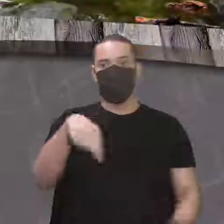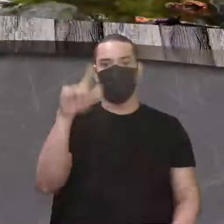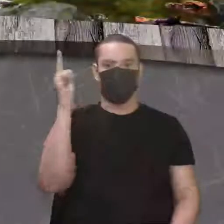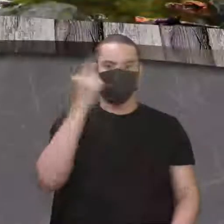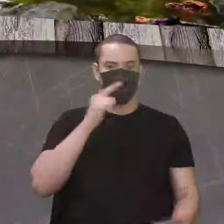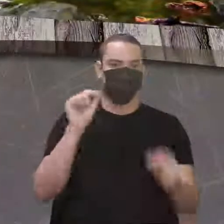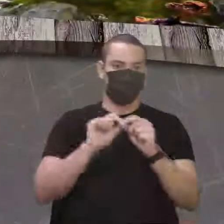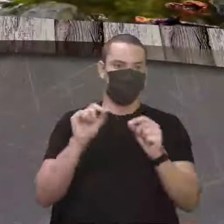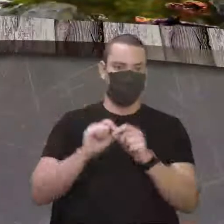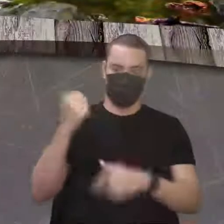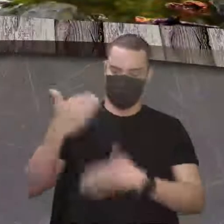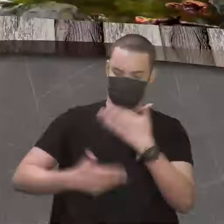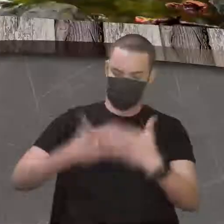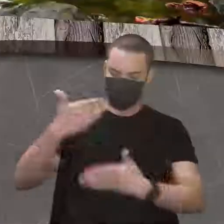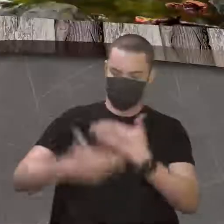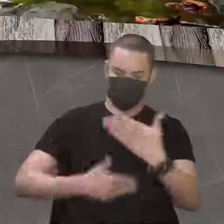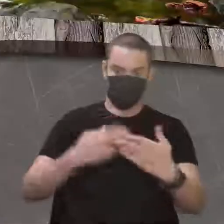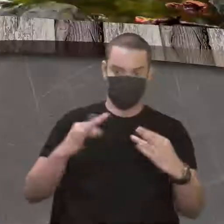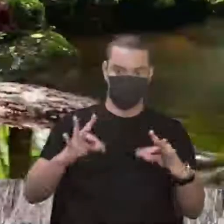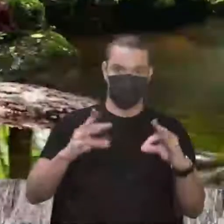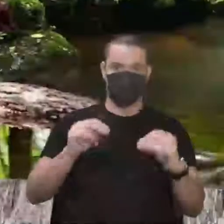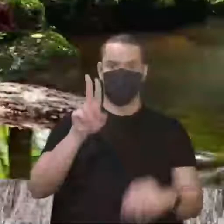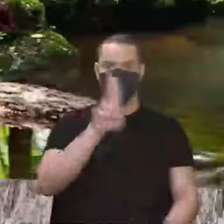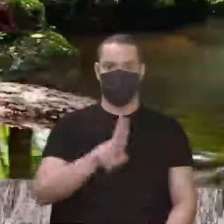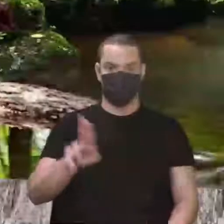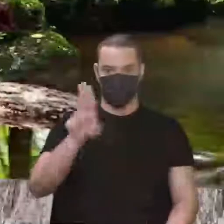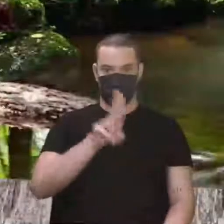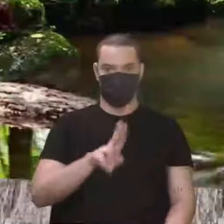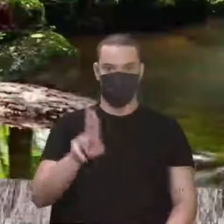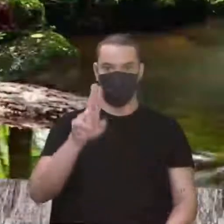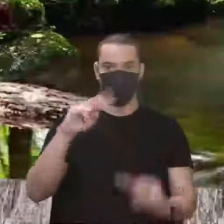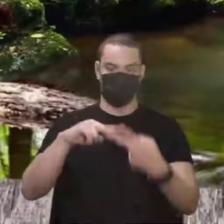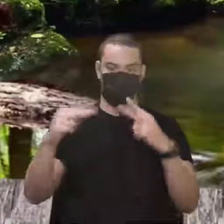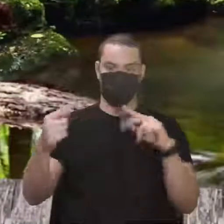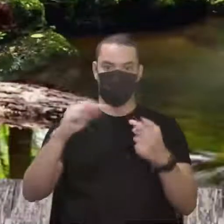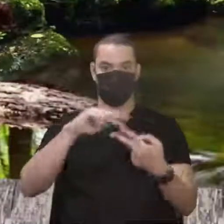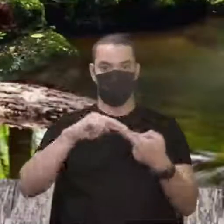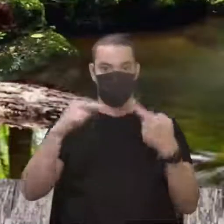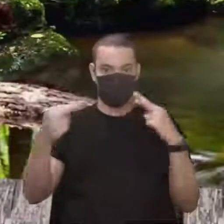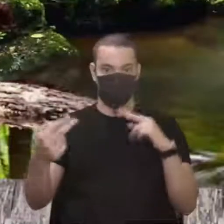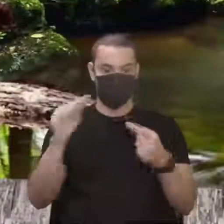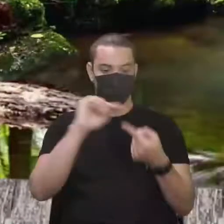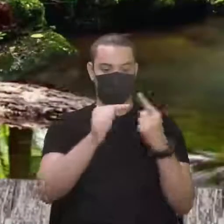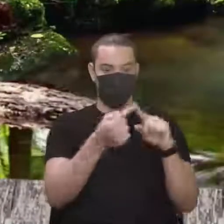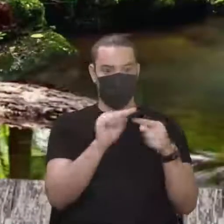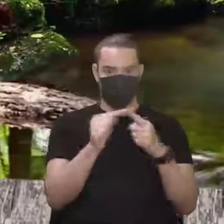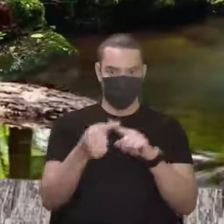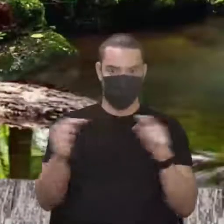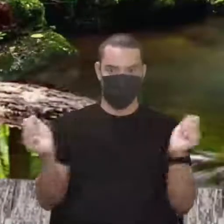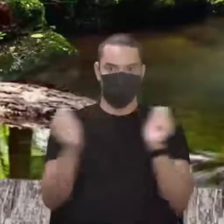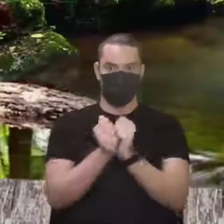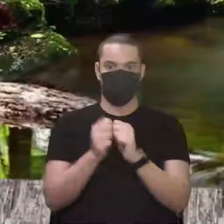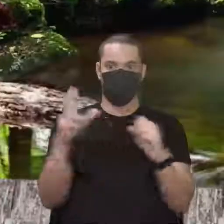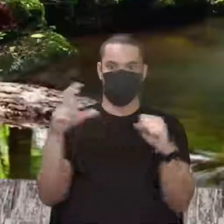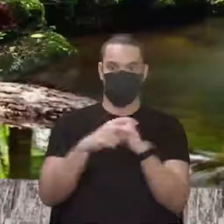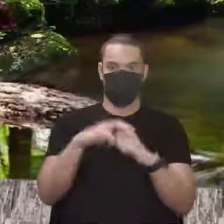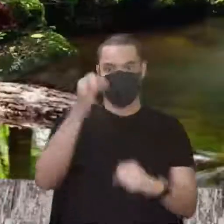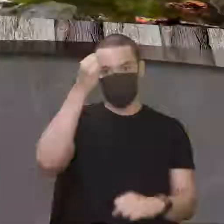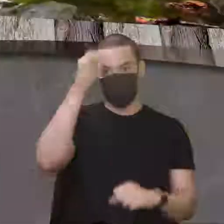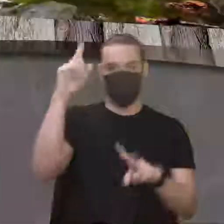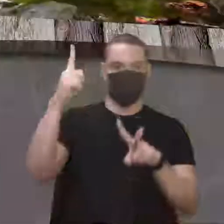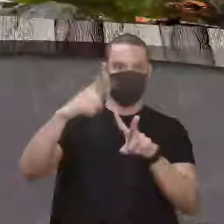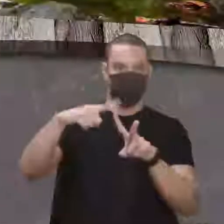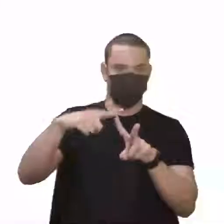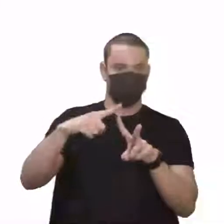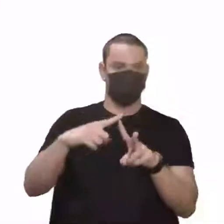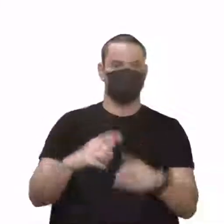esse processo utilizando o processo de DNA recombinante e os vetores virais, tá certo? Joga